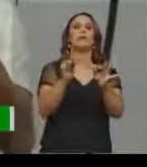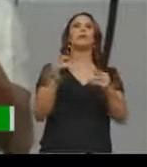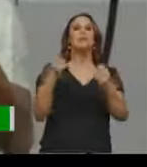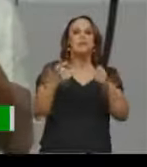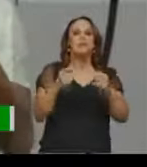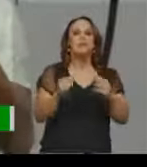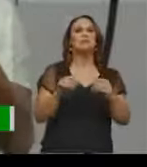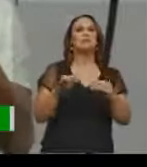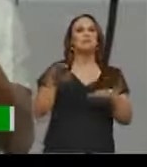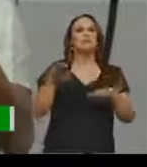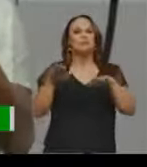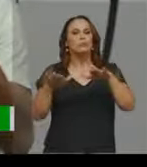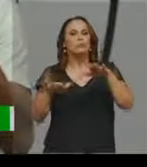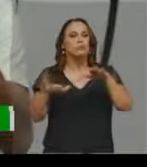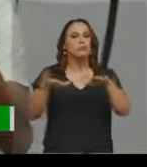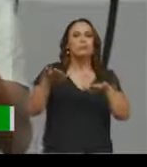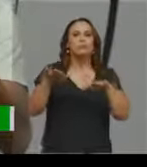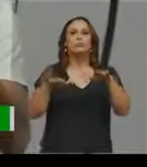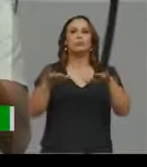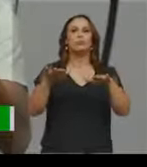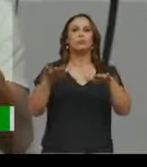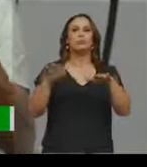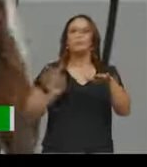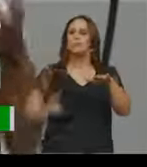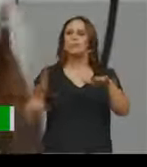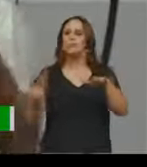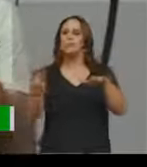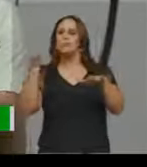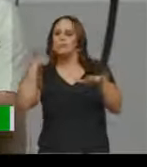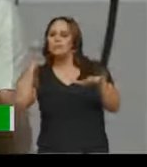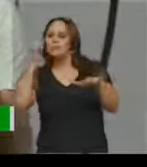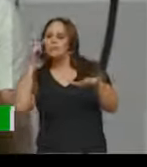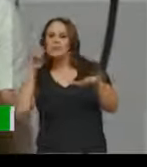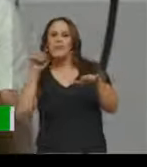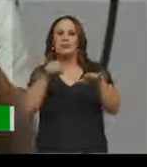já tem que... A ciência precisa pensar em como